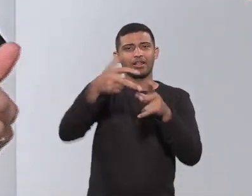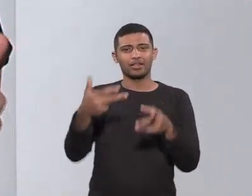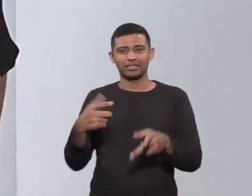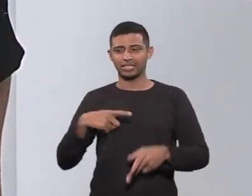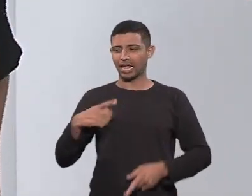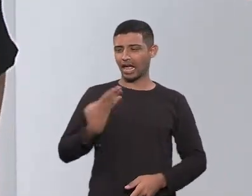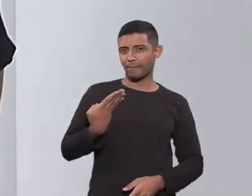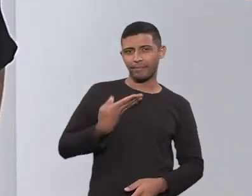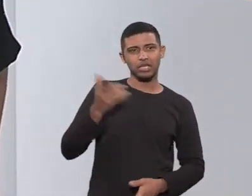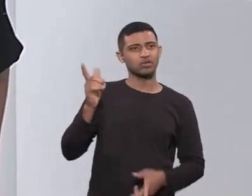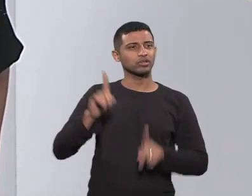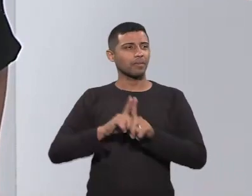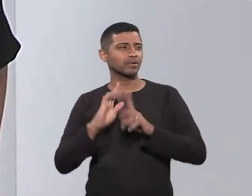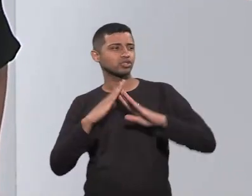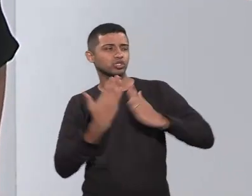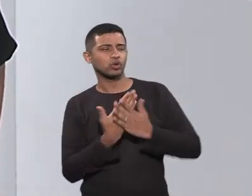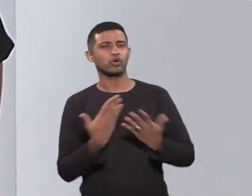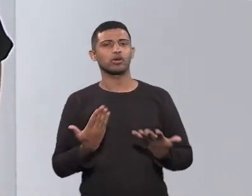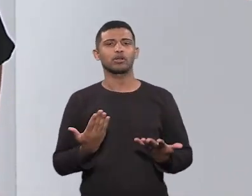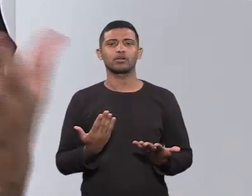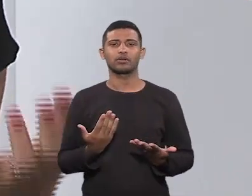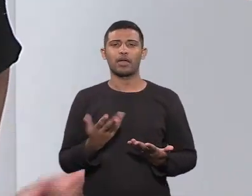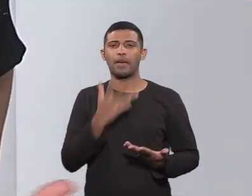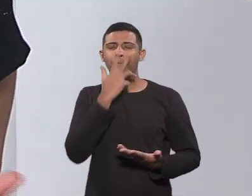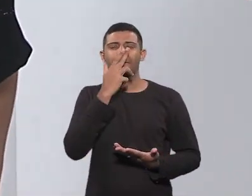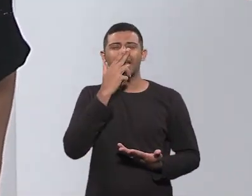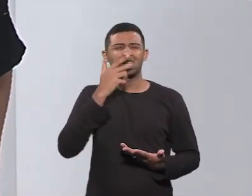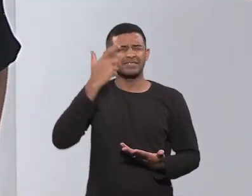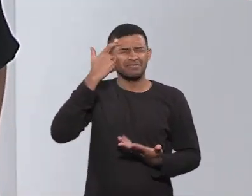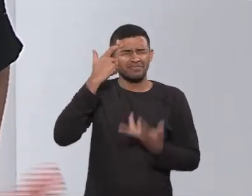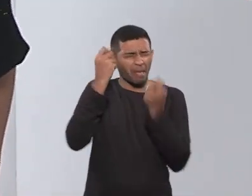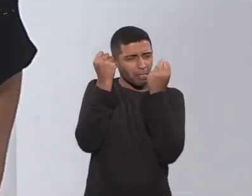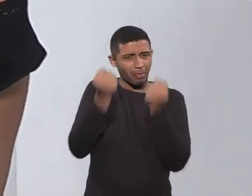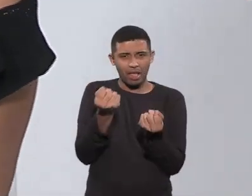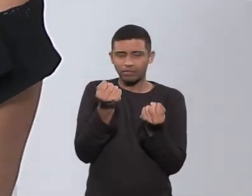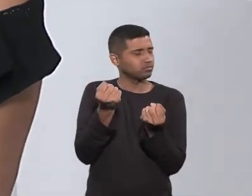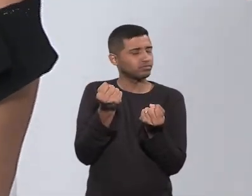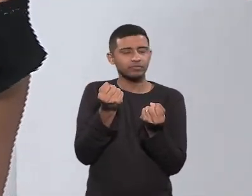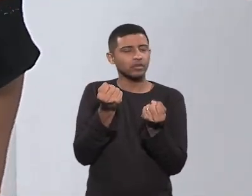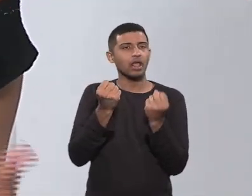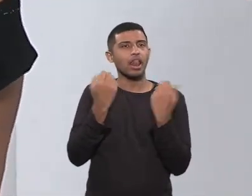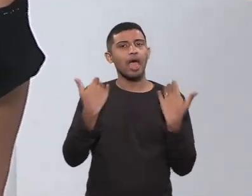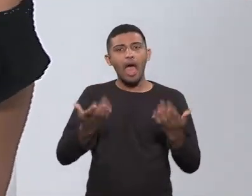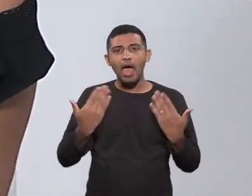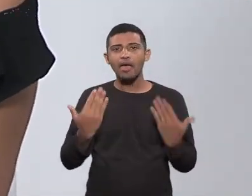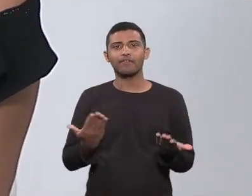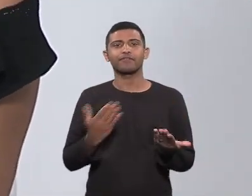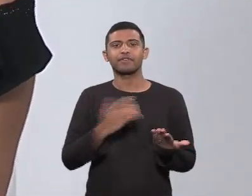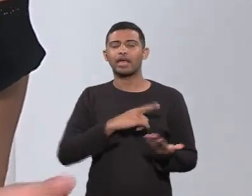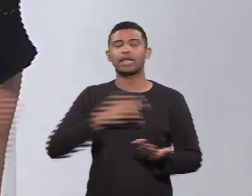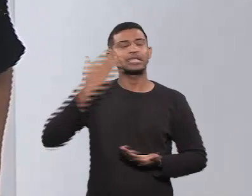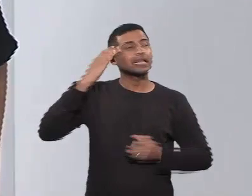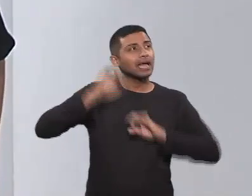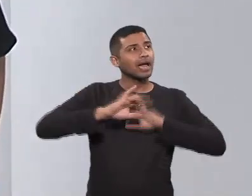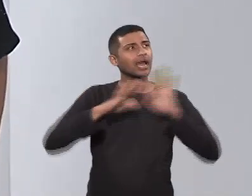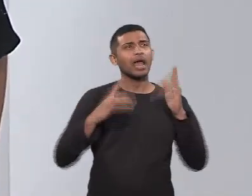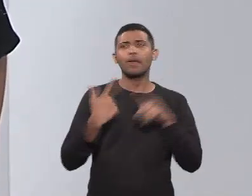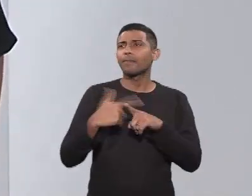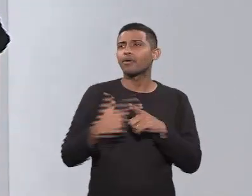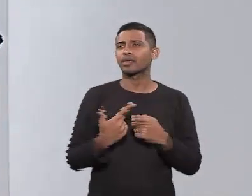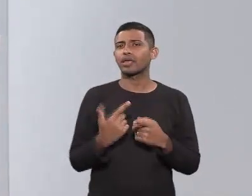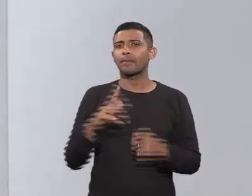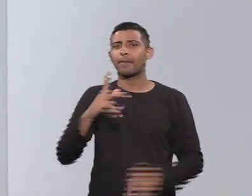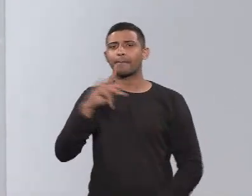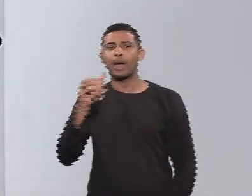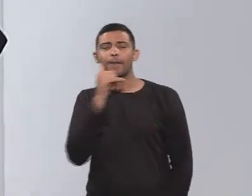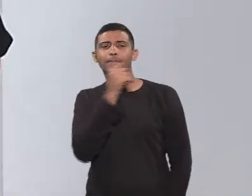lado, que é a escola, isso tira o peso daquela situação toda, que ela nem entende por que tem. Os pais, é claro, se preocupam,